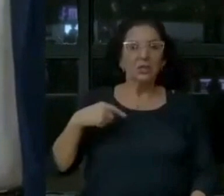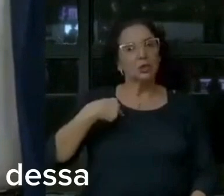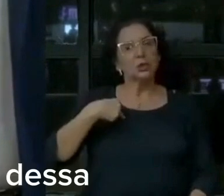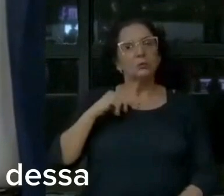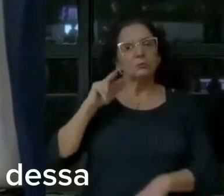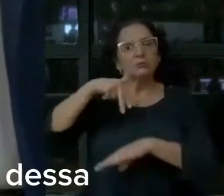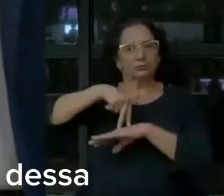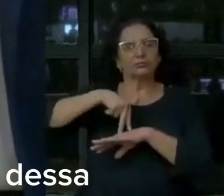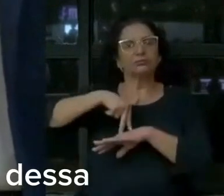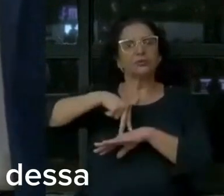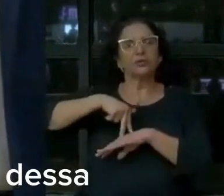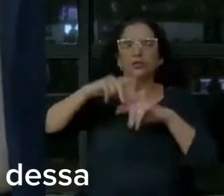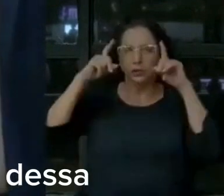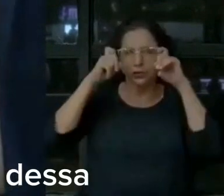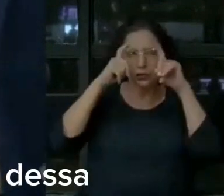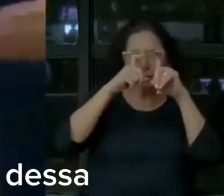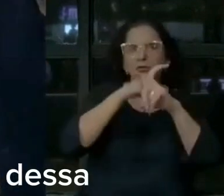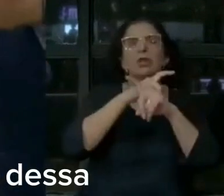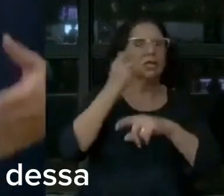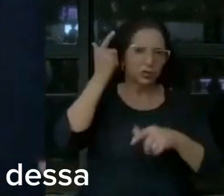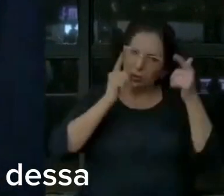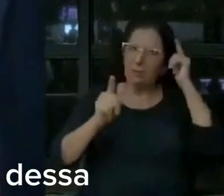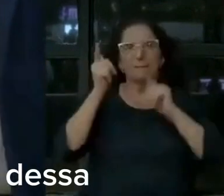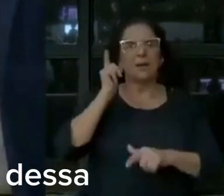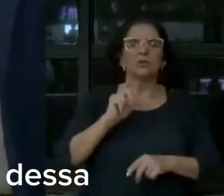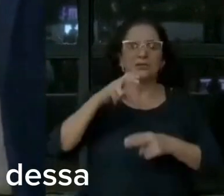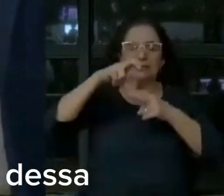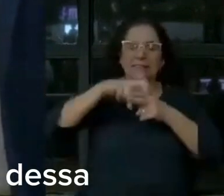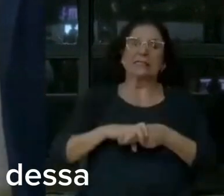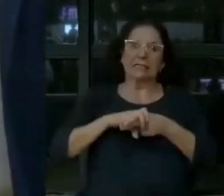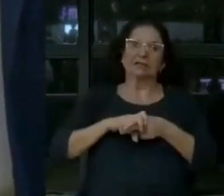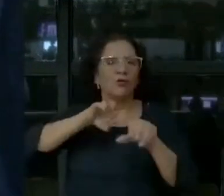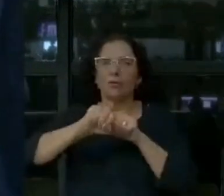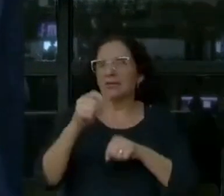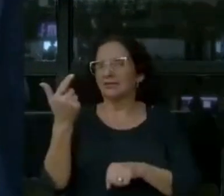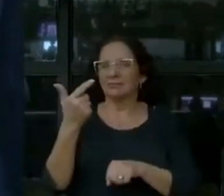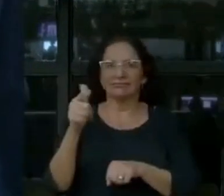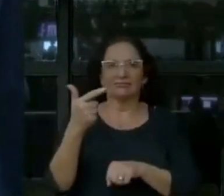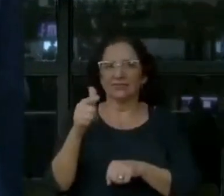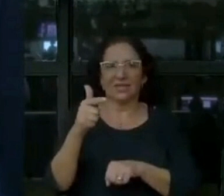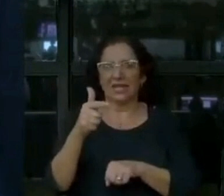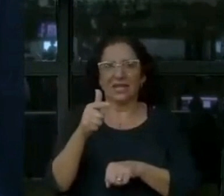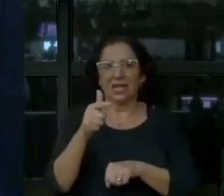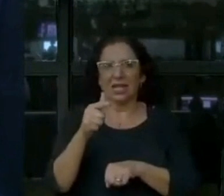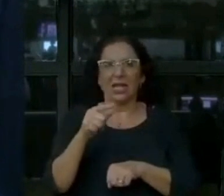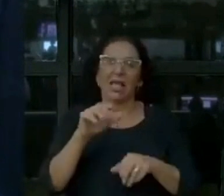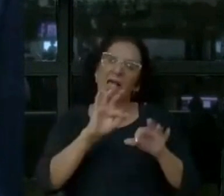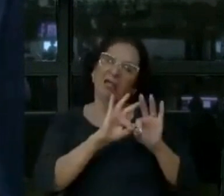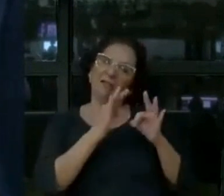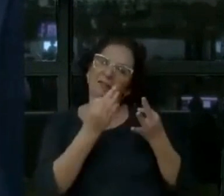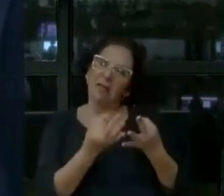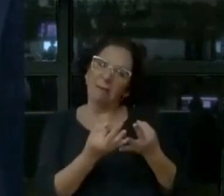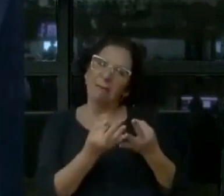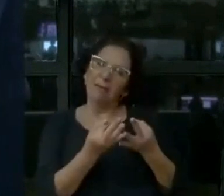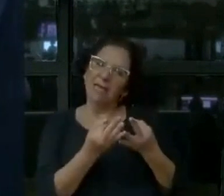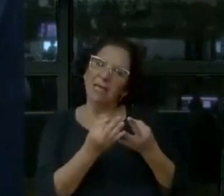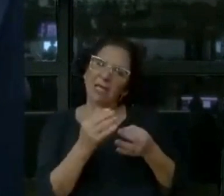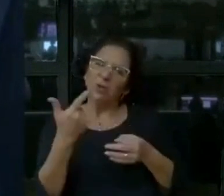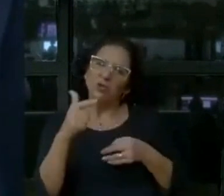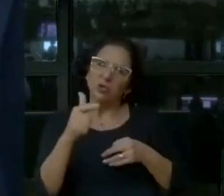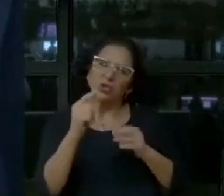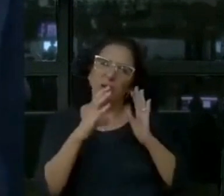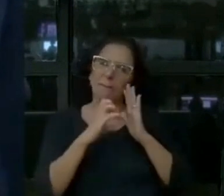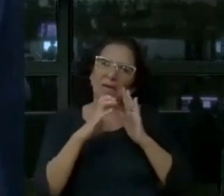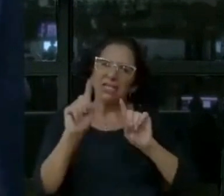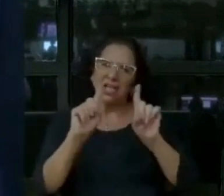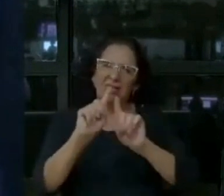tive muita dificuldade para conseguir sentar numa cadeira dessa. Não fui criado por nenhum partido, nem por